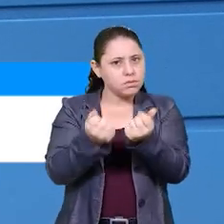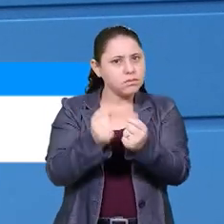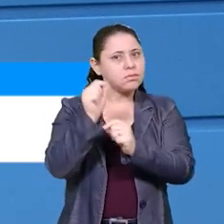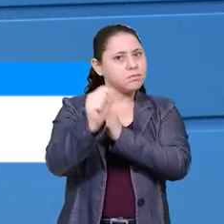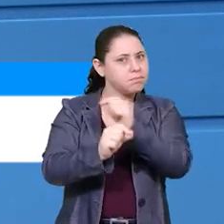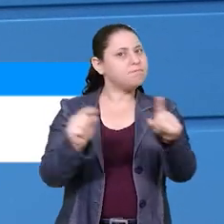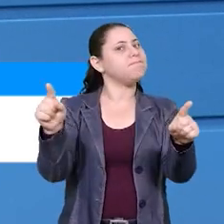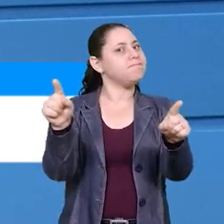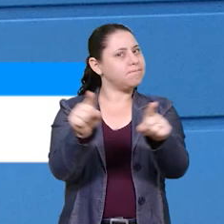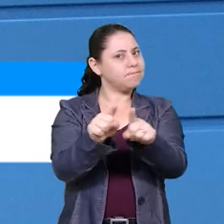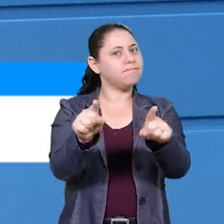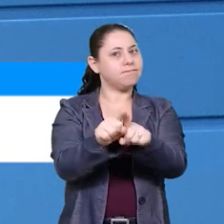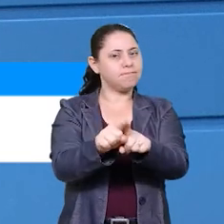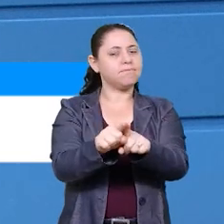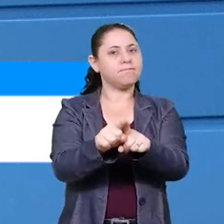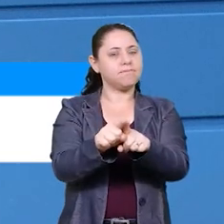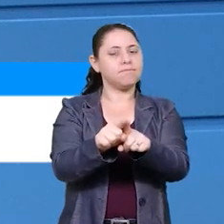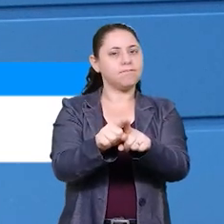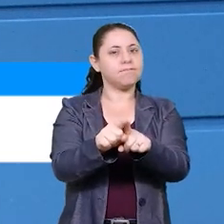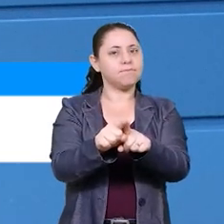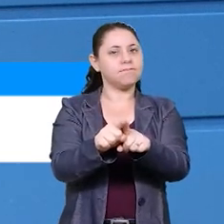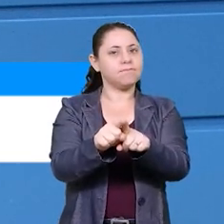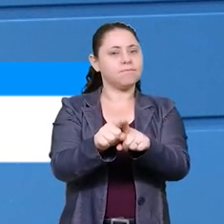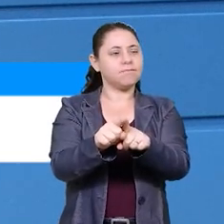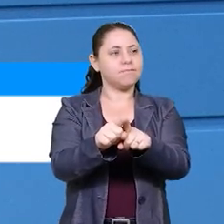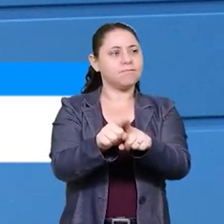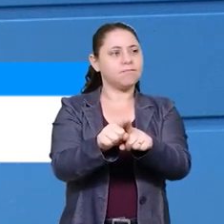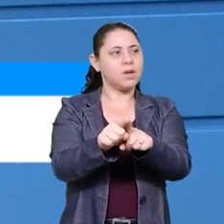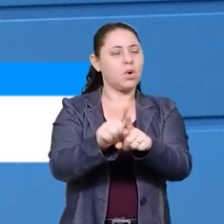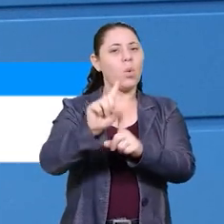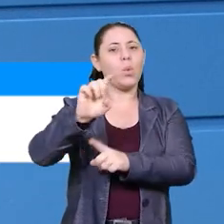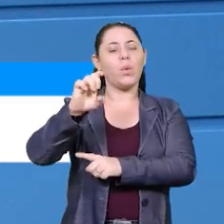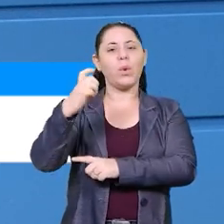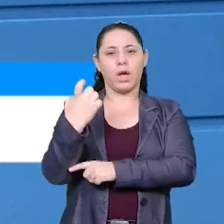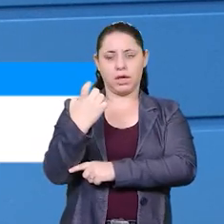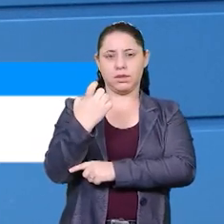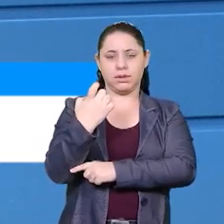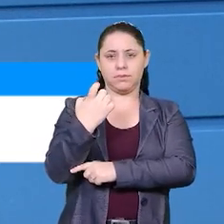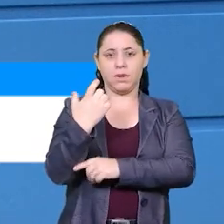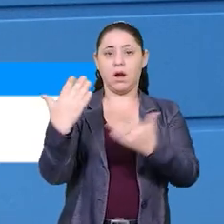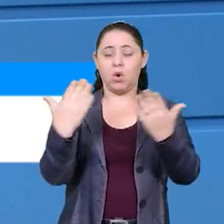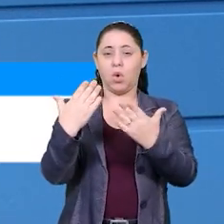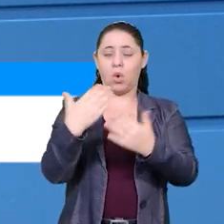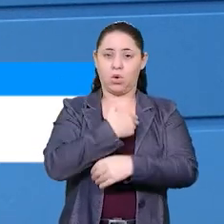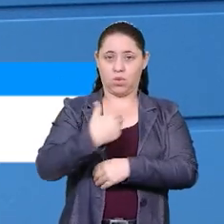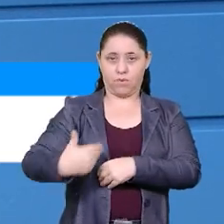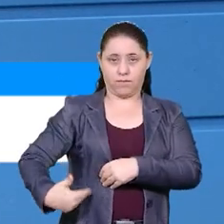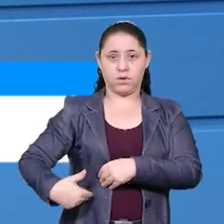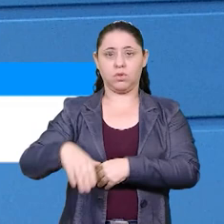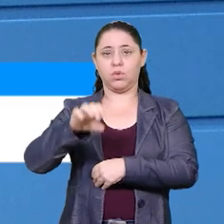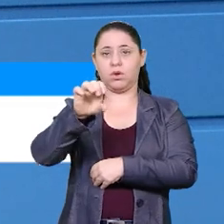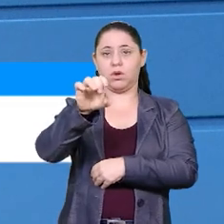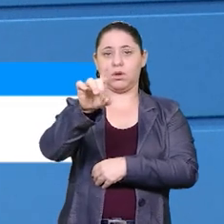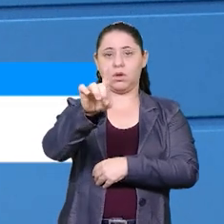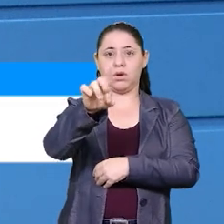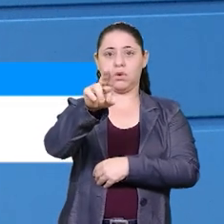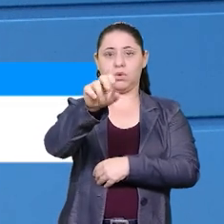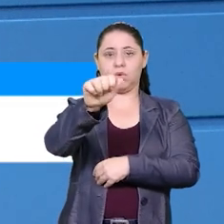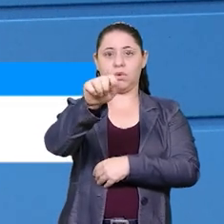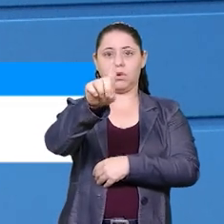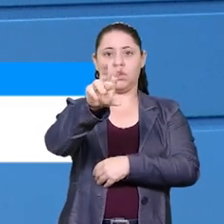um compromisso e inclusive esse candidato e agora Governador eleito Eduardo